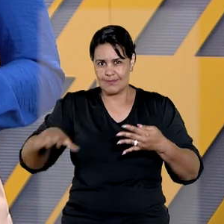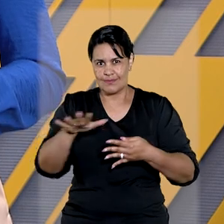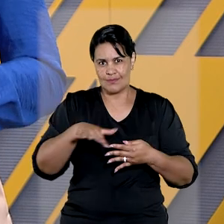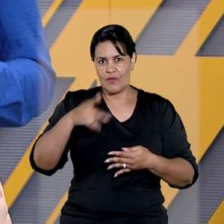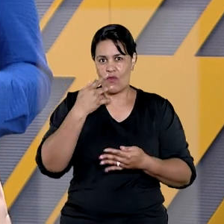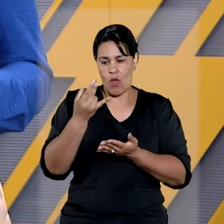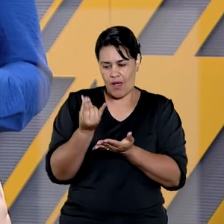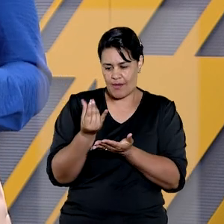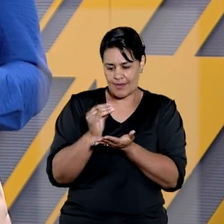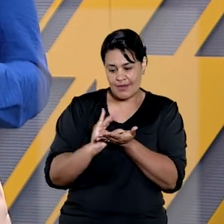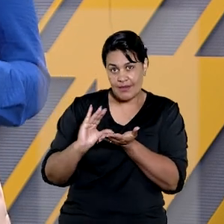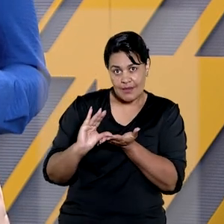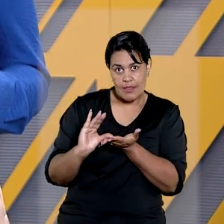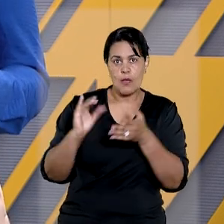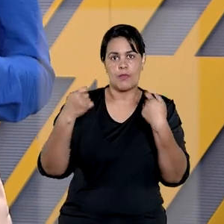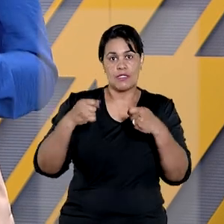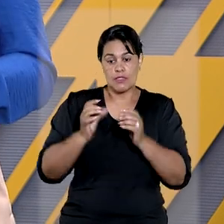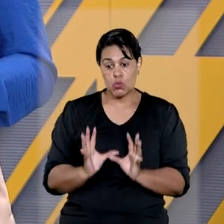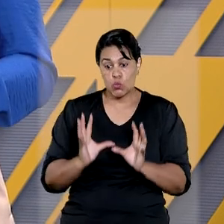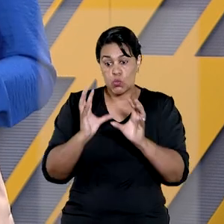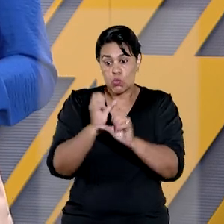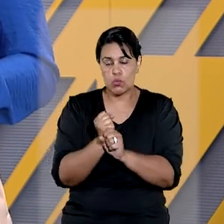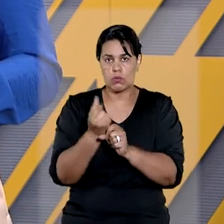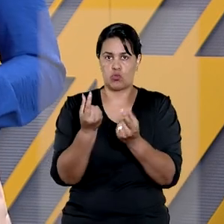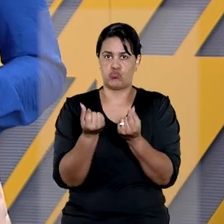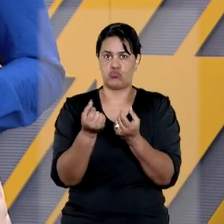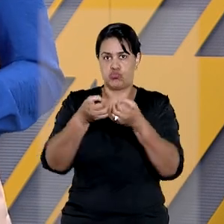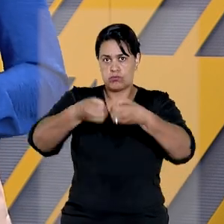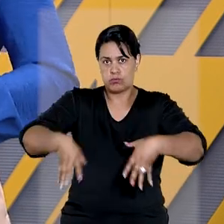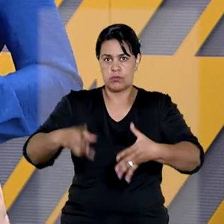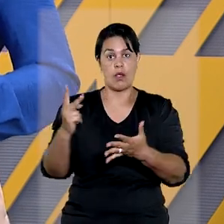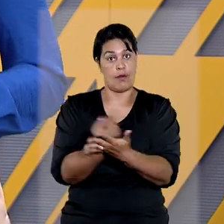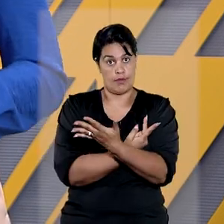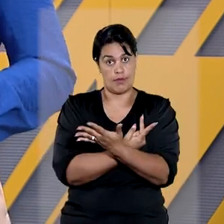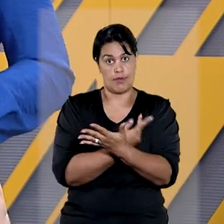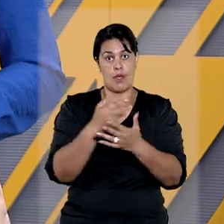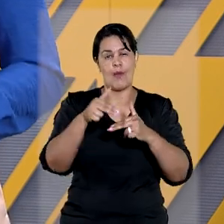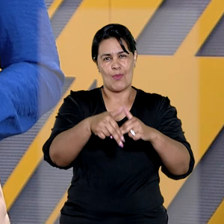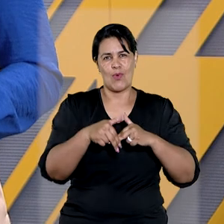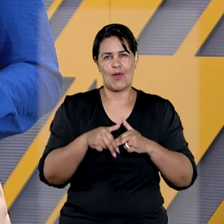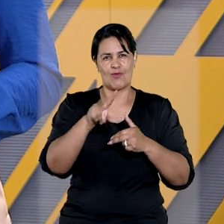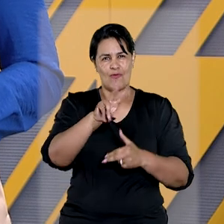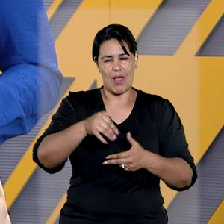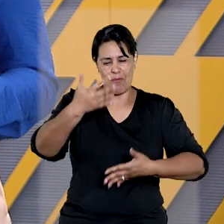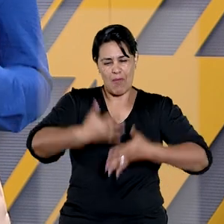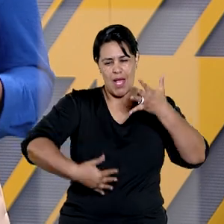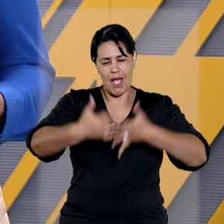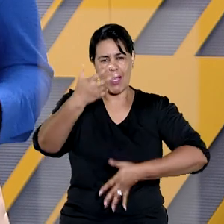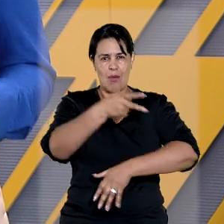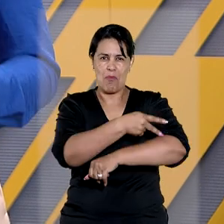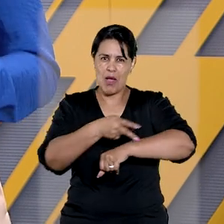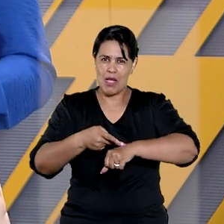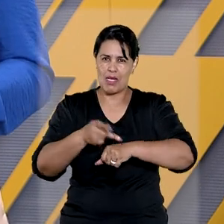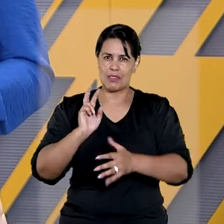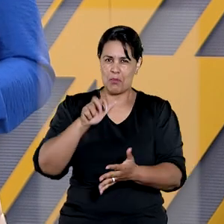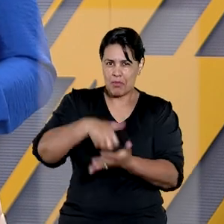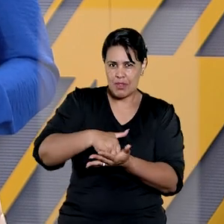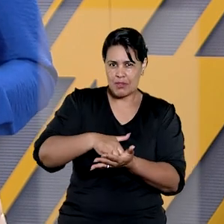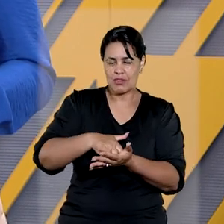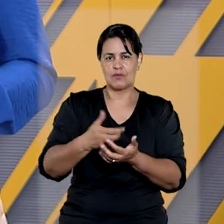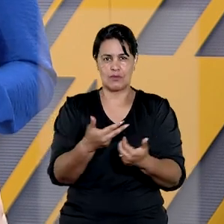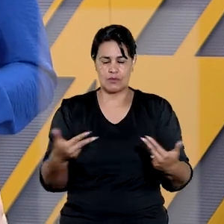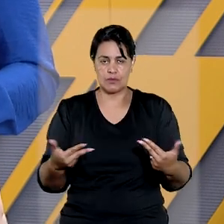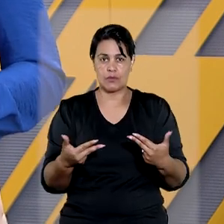deve abranger a totalidade dos danos causados, sob pena de frustrar o caráter pedagógico punitivo da sanção